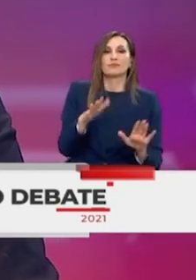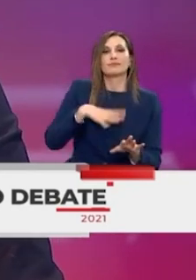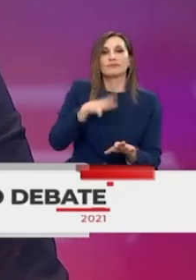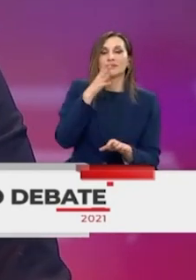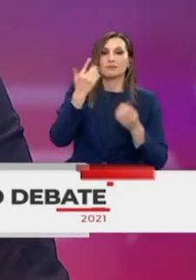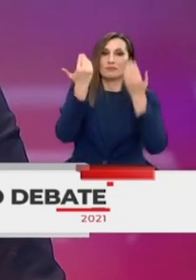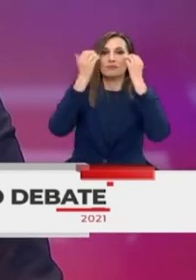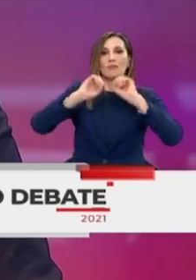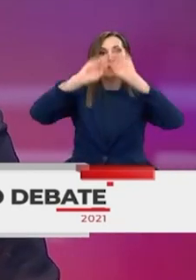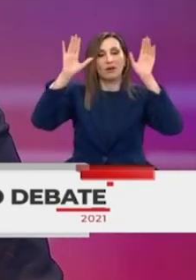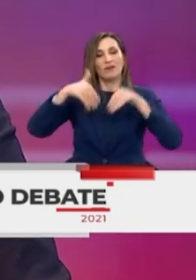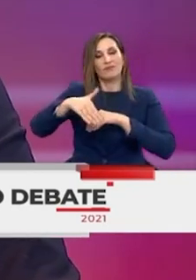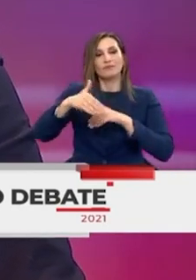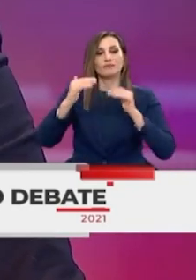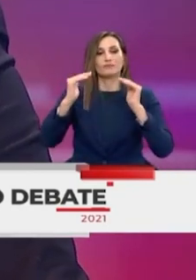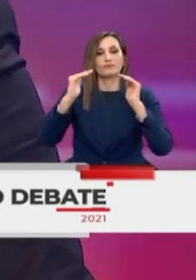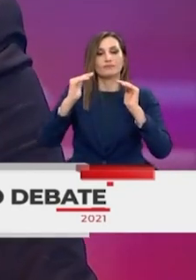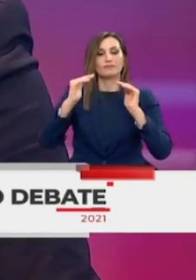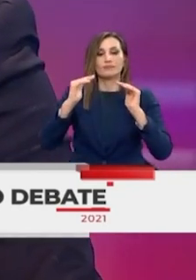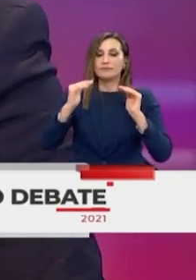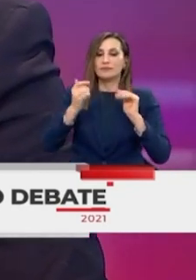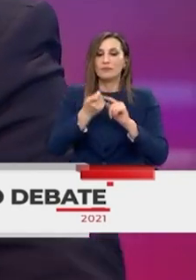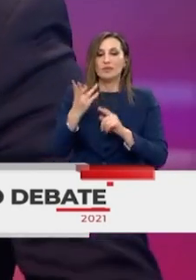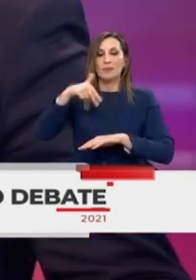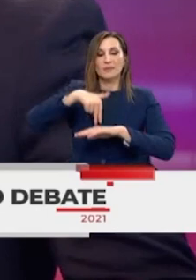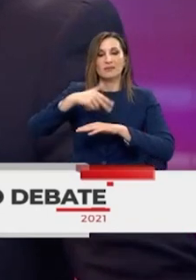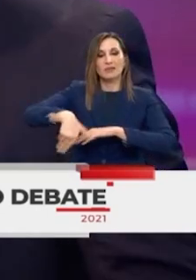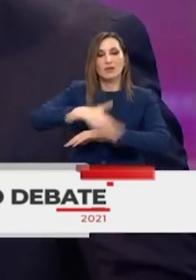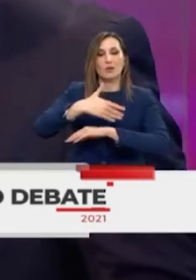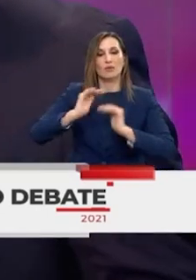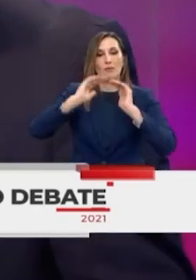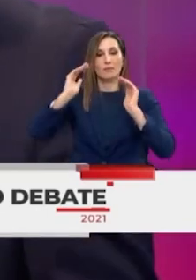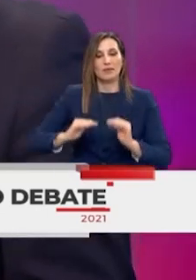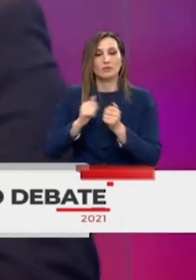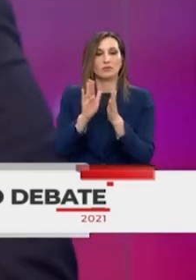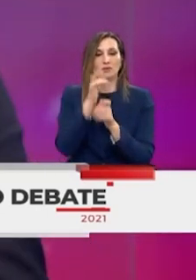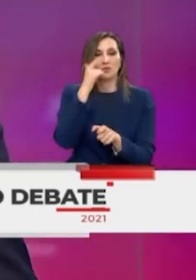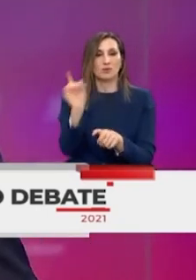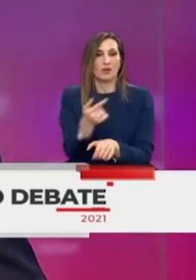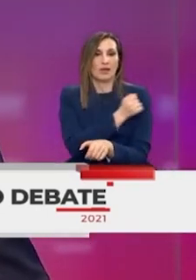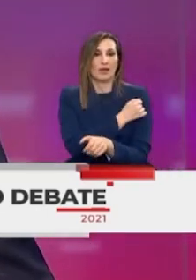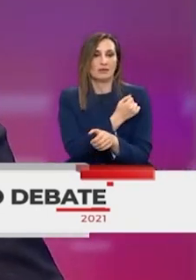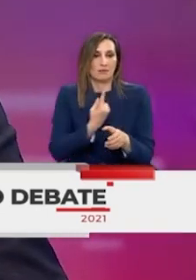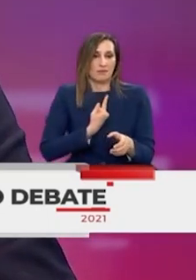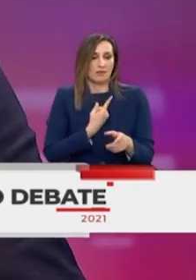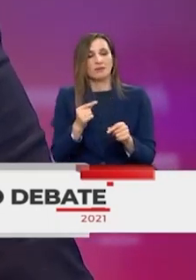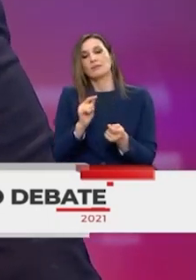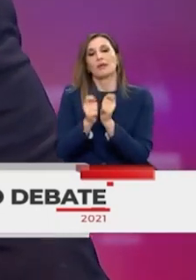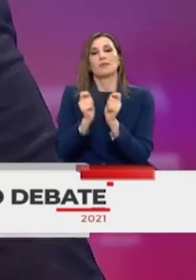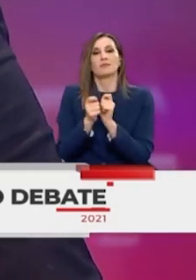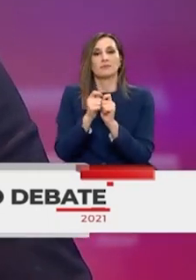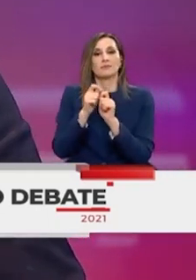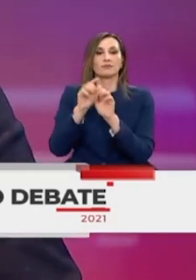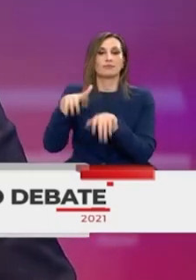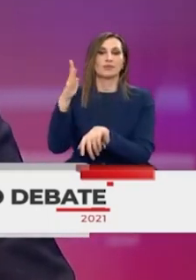só isto muito claro. Vamos reduzir o número de presenças em rua, porque não faz sentido se está toda a gente confinada, e vamos ter que readaptar os comícios e os eventos,